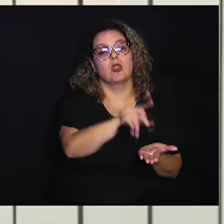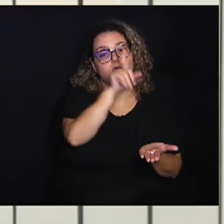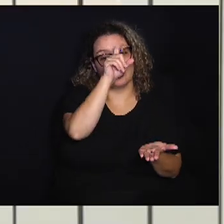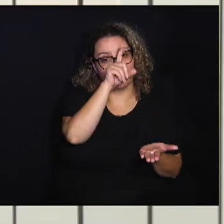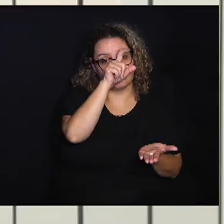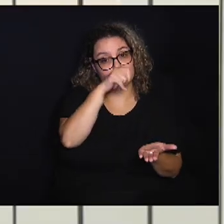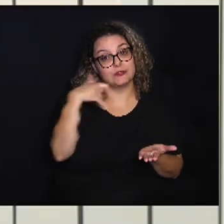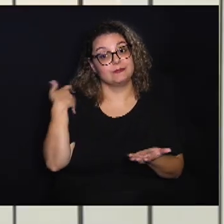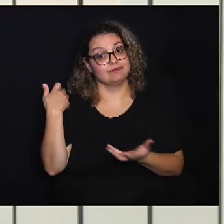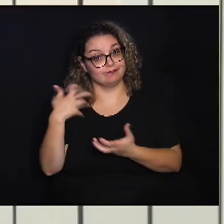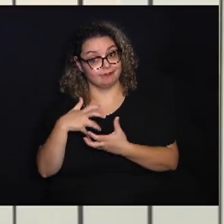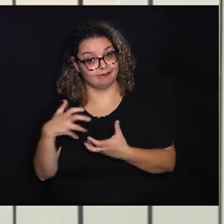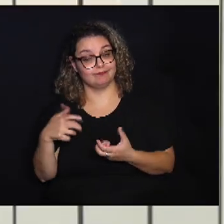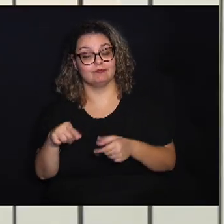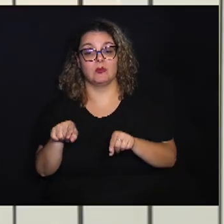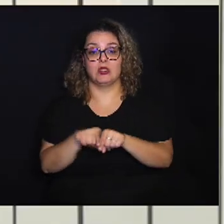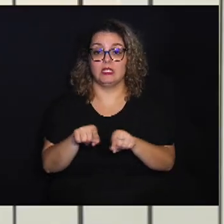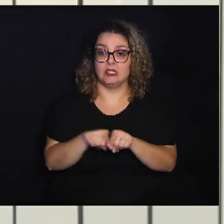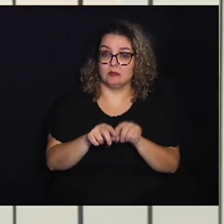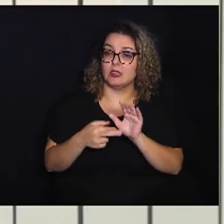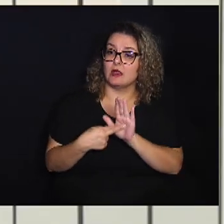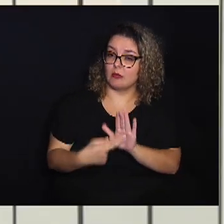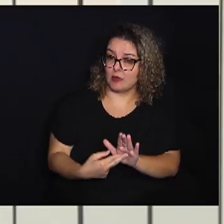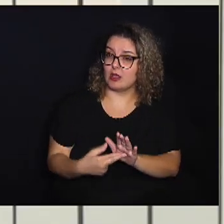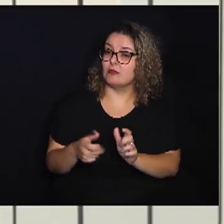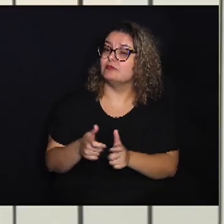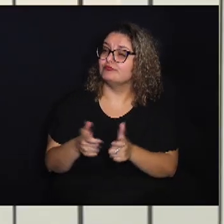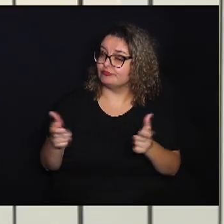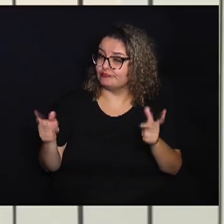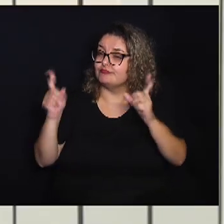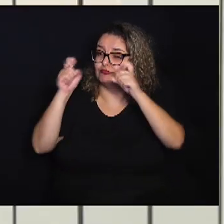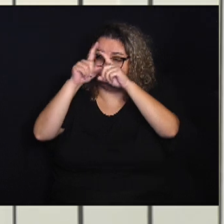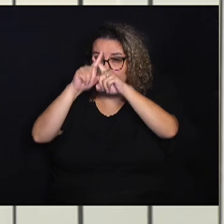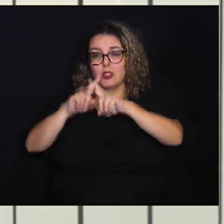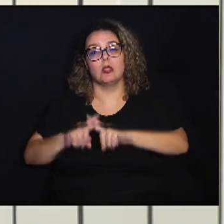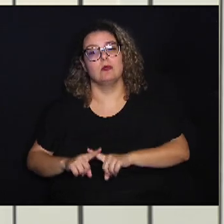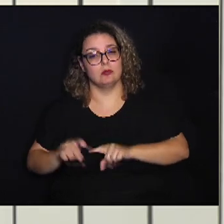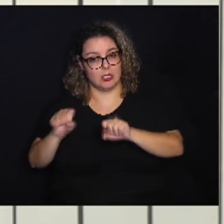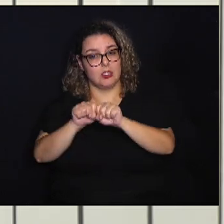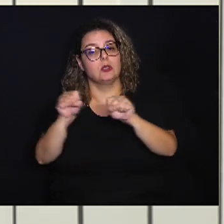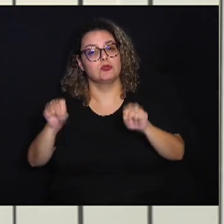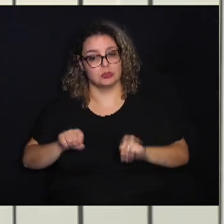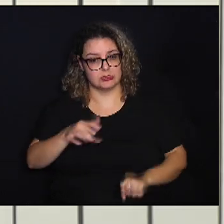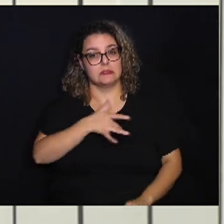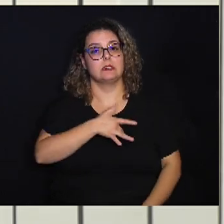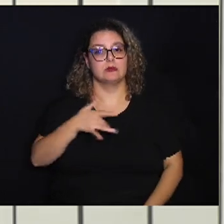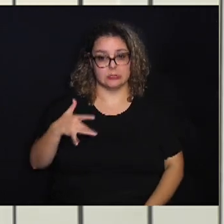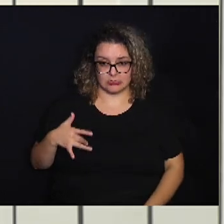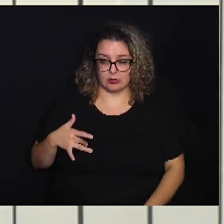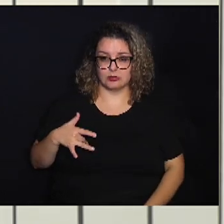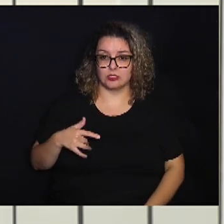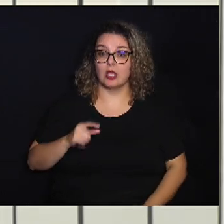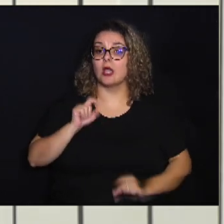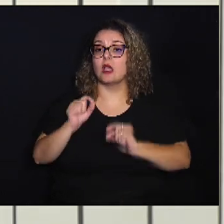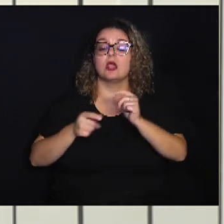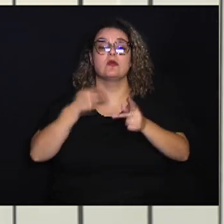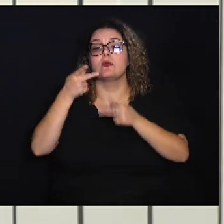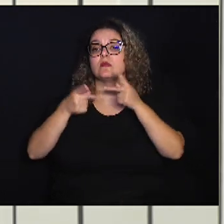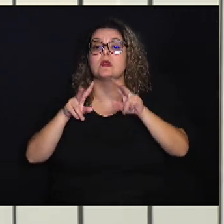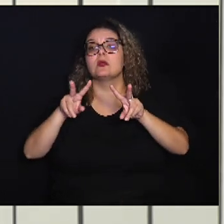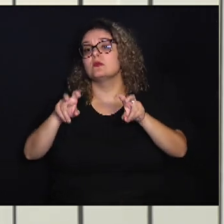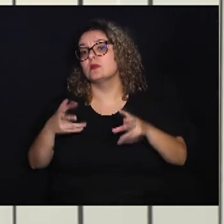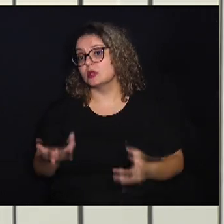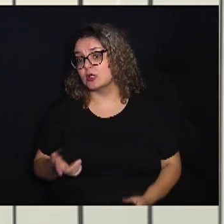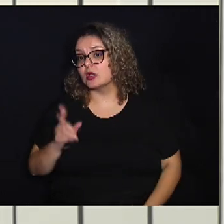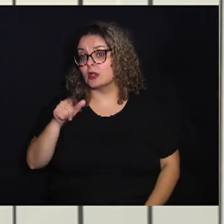os idosos e representa um grande desafio para o sistema de saúde. Quem vai falar sobre esse assunto